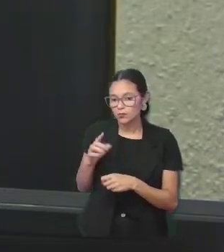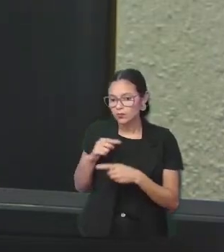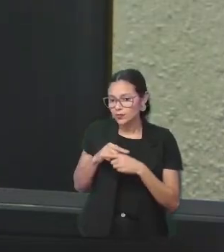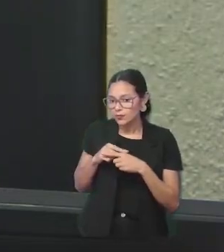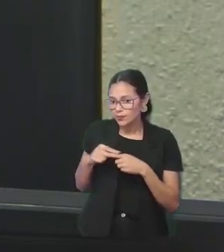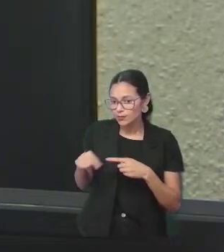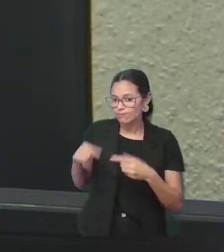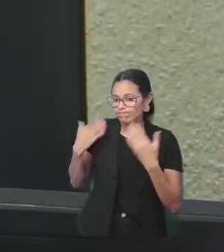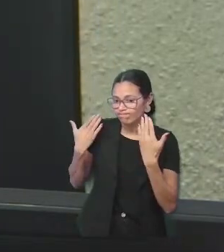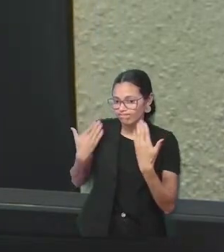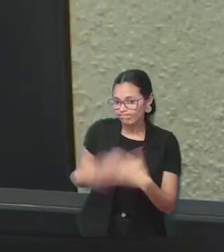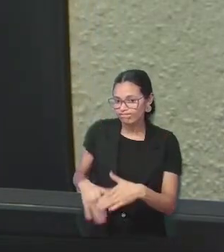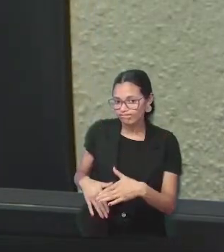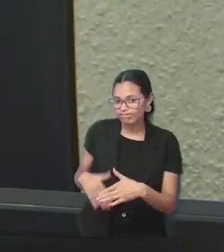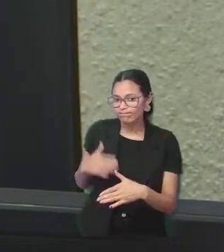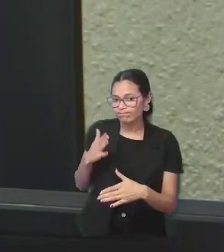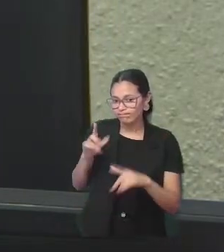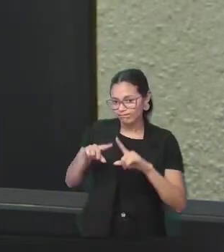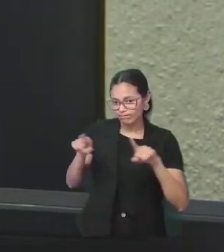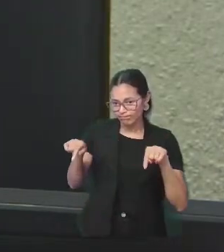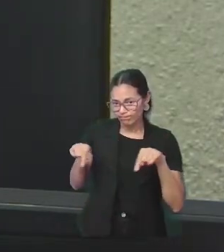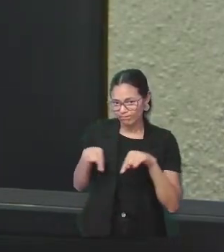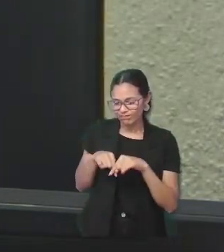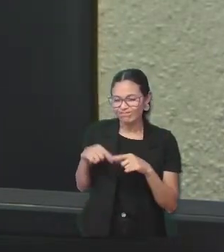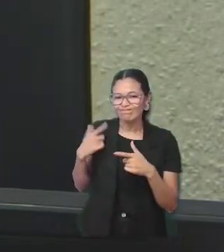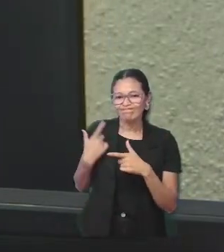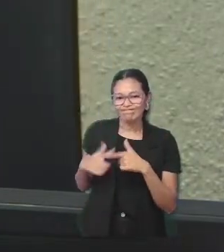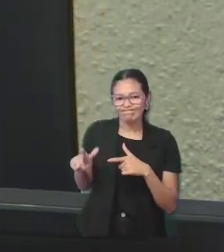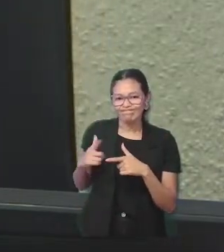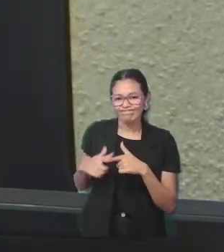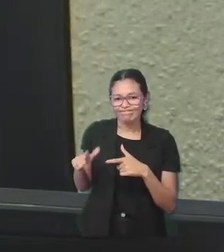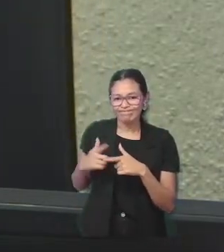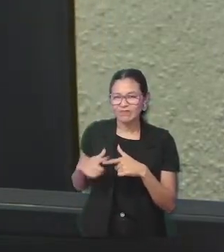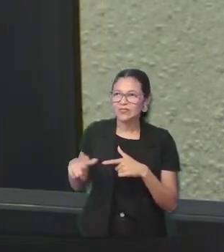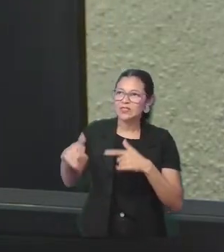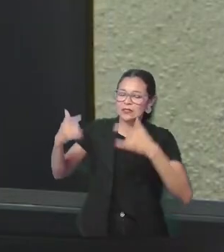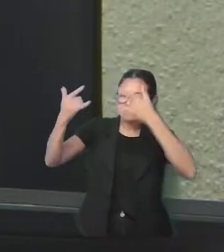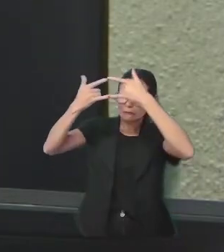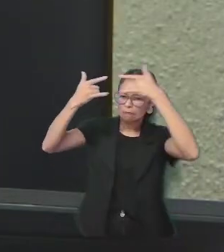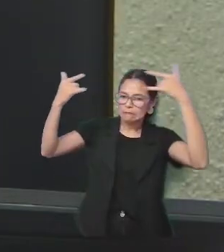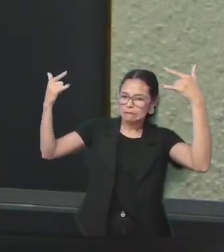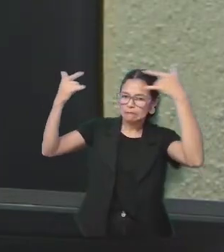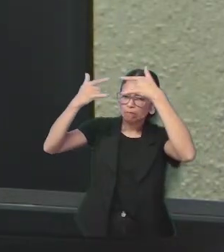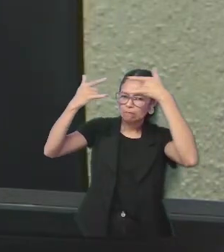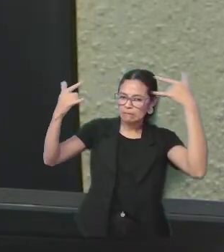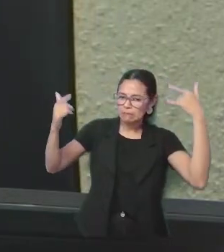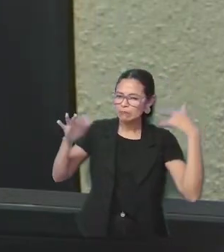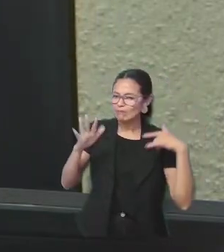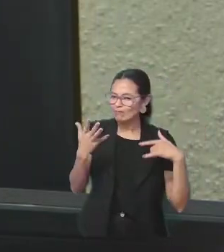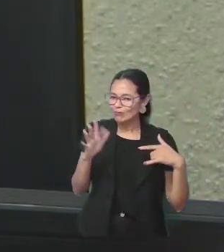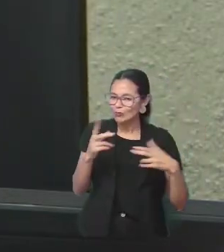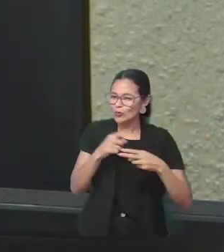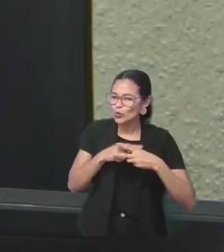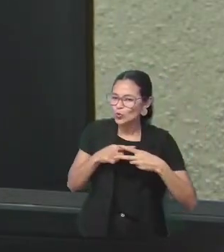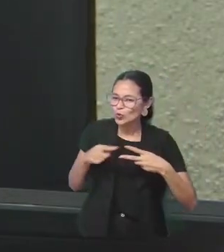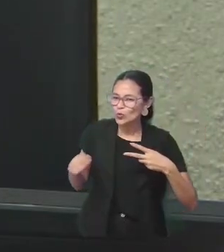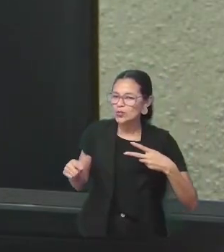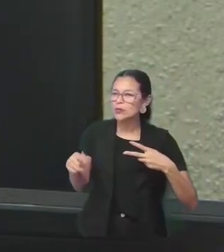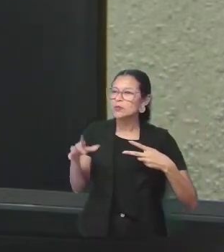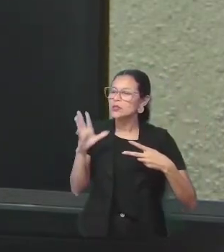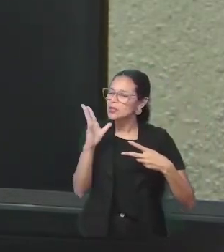na semana de provas, a minha sala estava com problemas de fios elétricos que demorou mais ou menos 2 semanas para